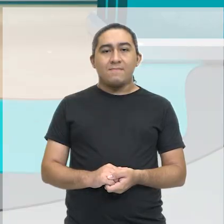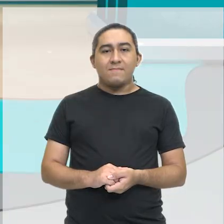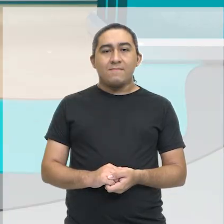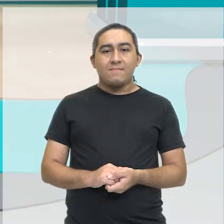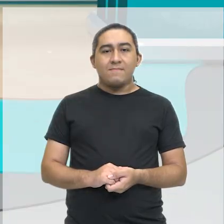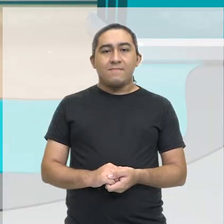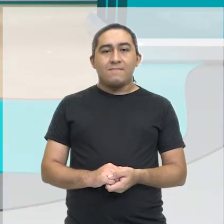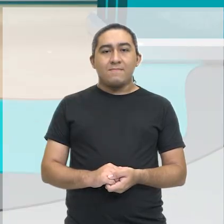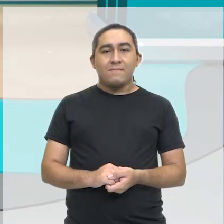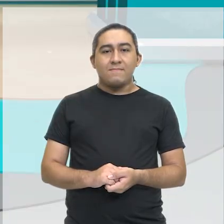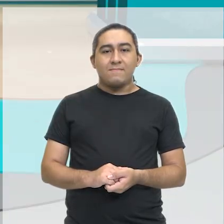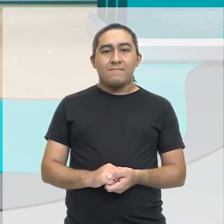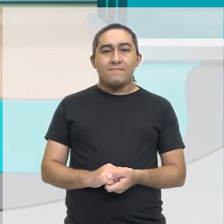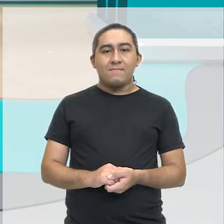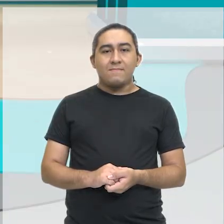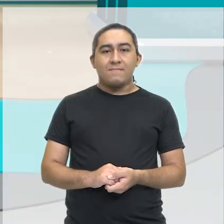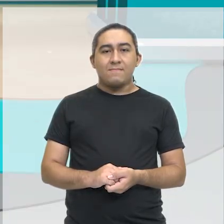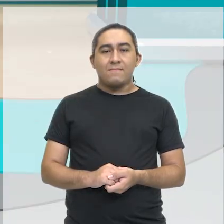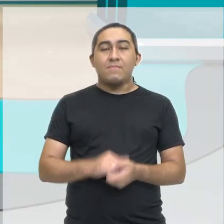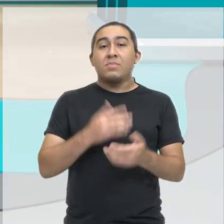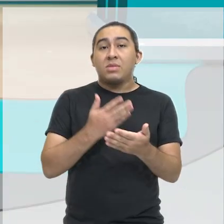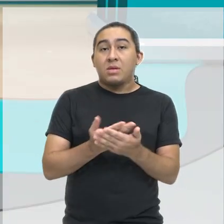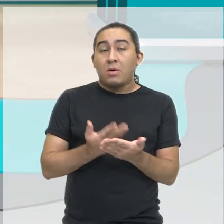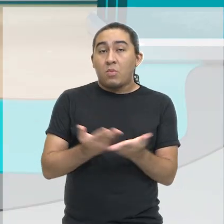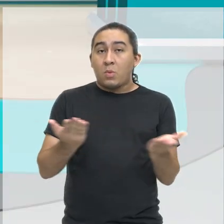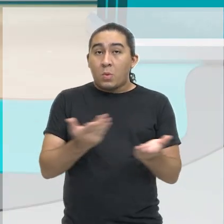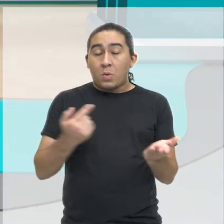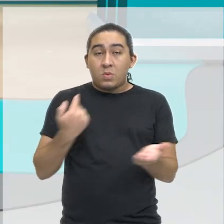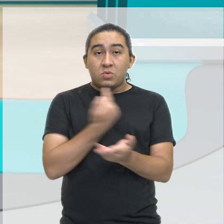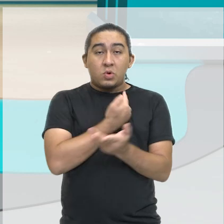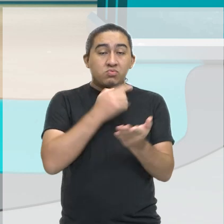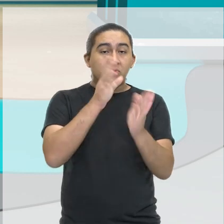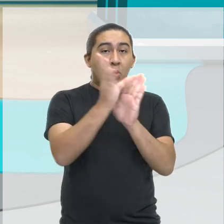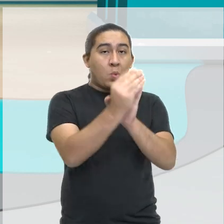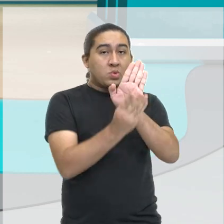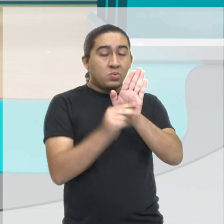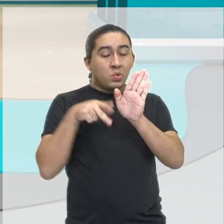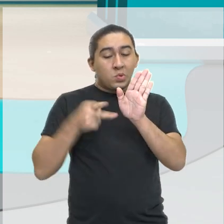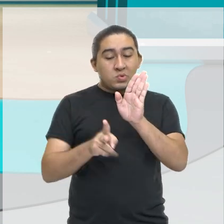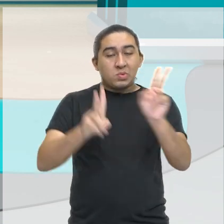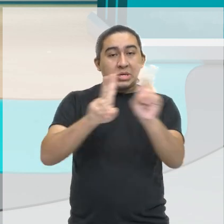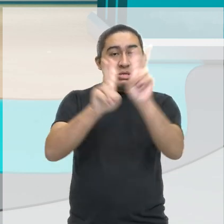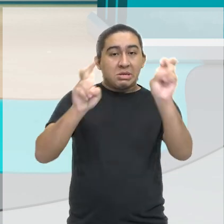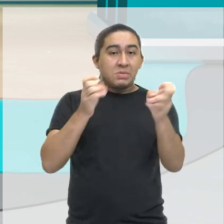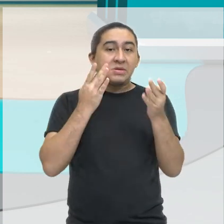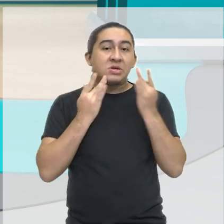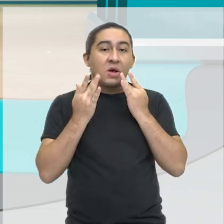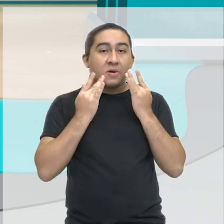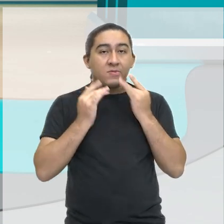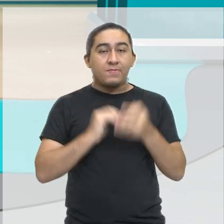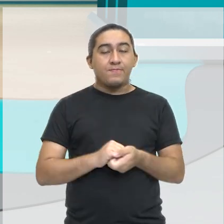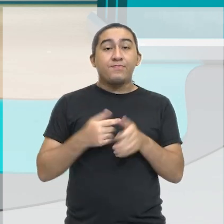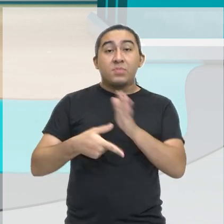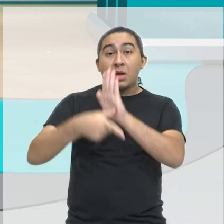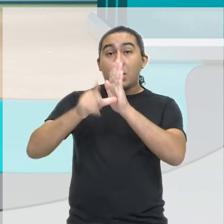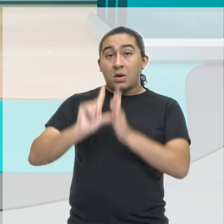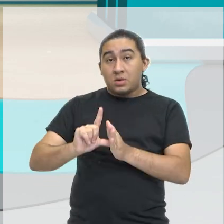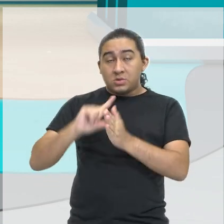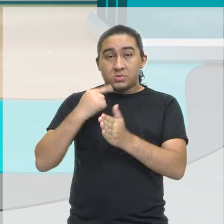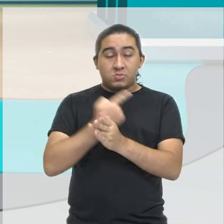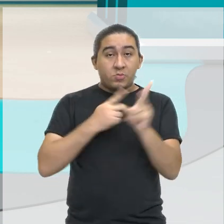E nesta aula vamos dar continuidade ao conteúdo sobre teatro. Em aulas anteriores,